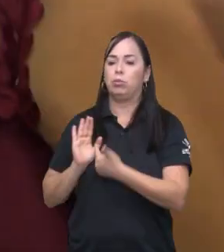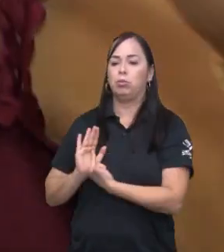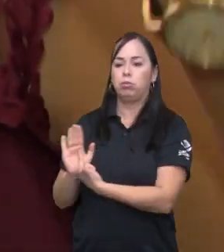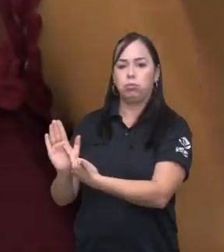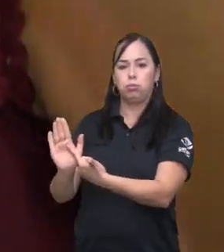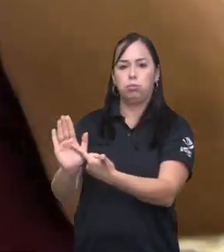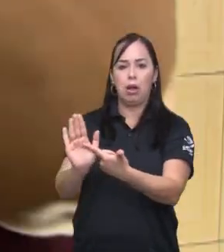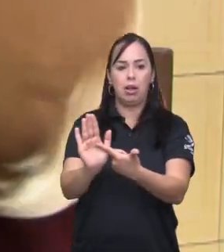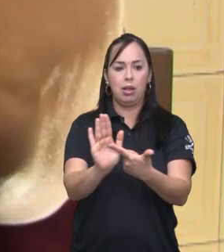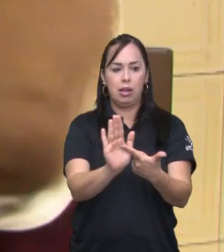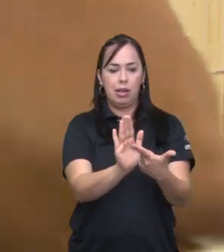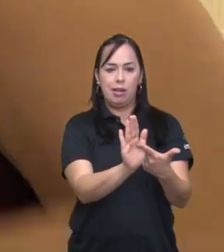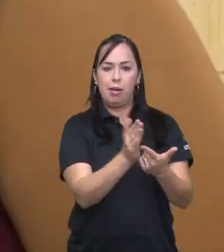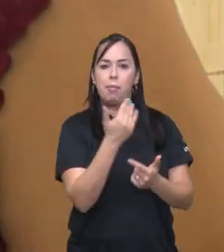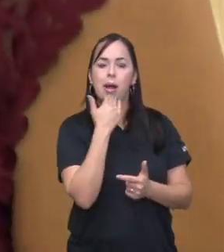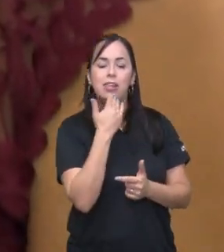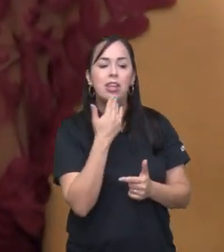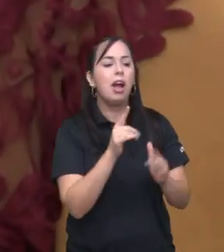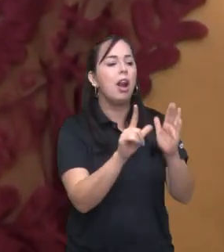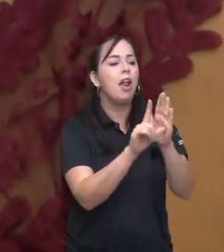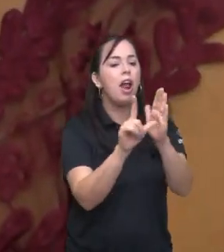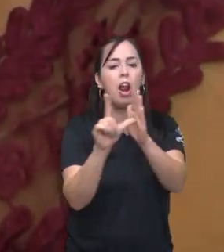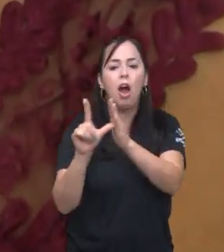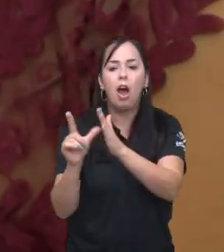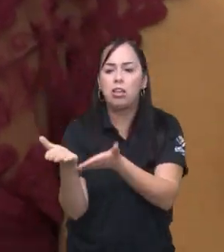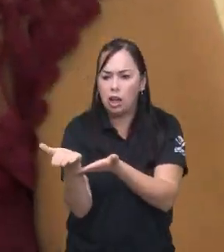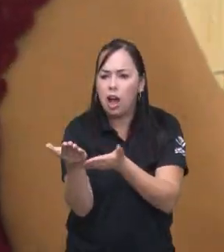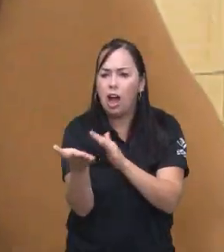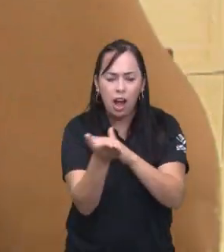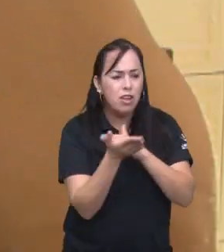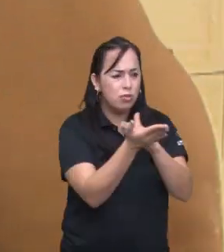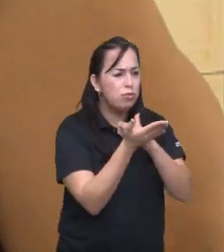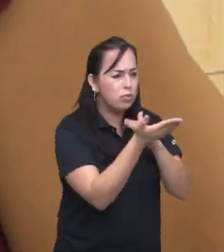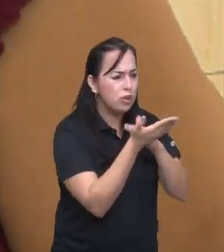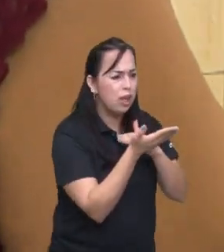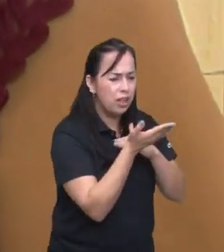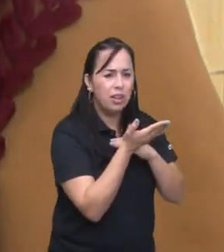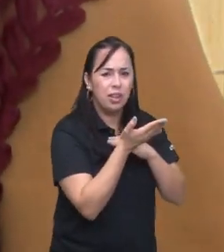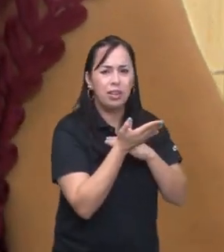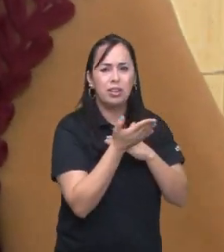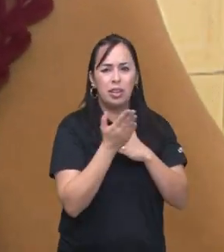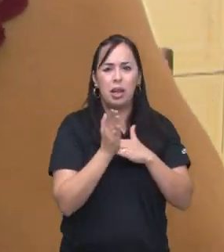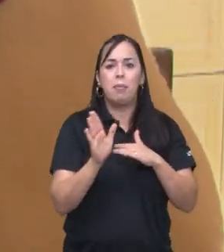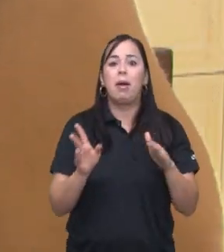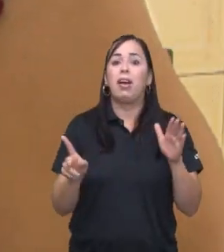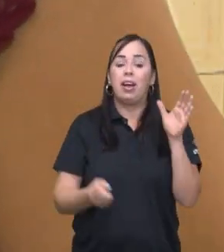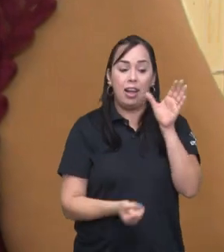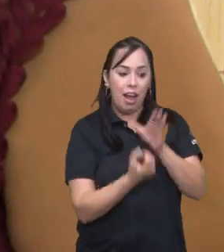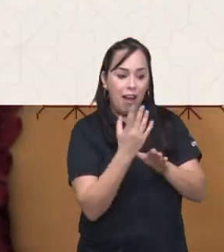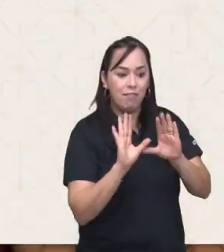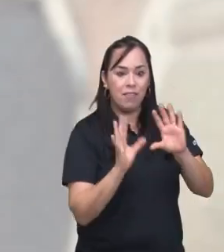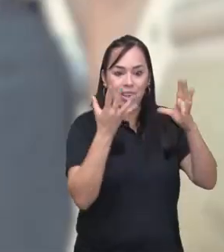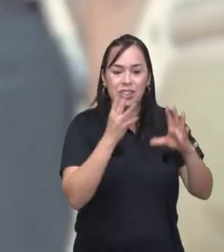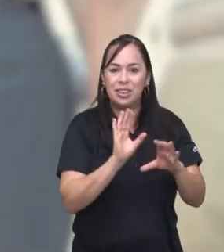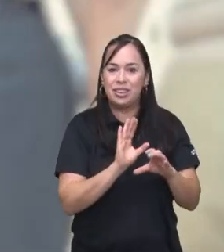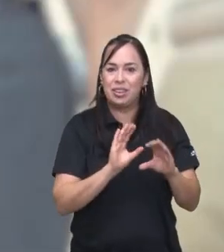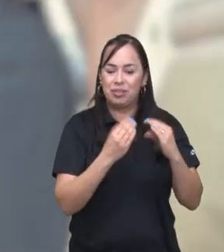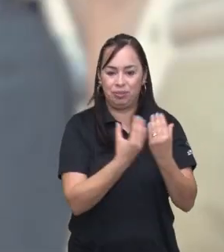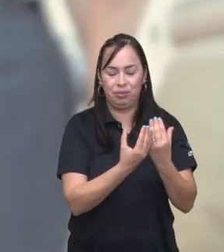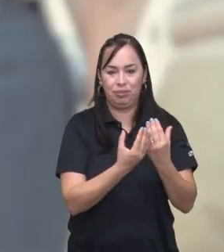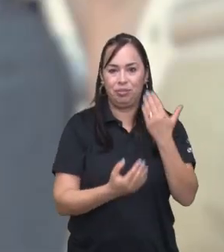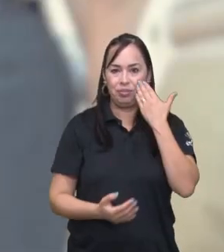saía nos comércios, tudo ajudava para fazer quando era da comunidade, né? E daí a mulherada era a